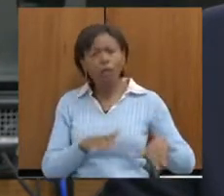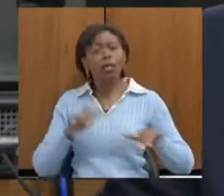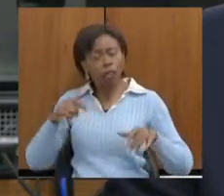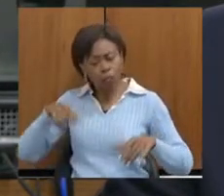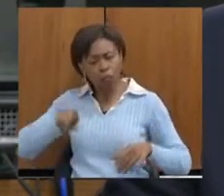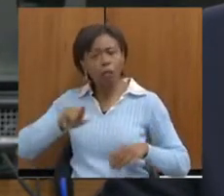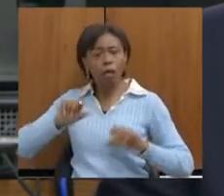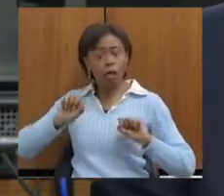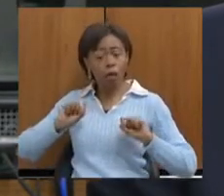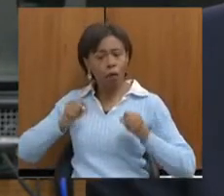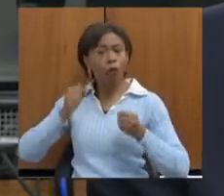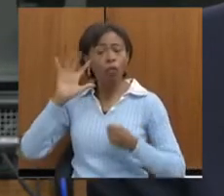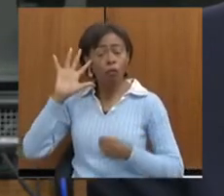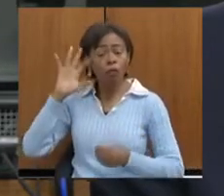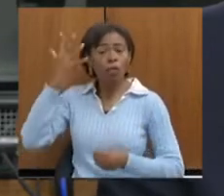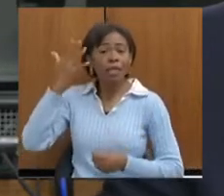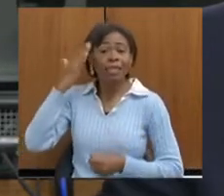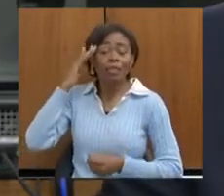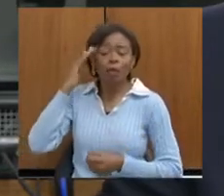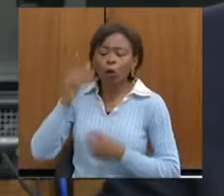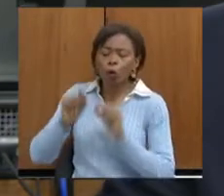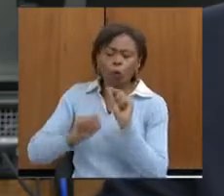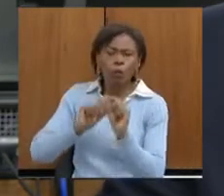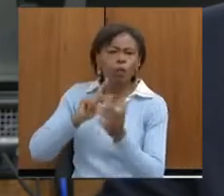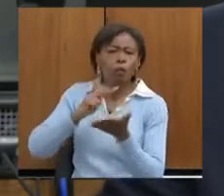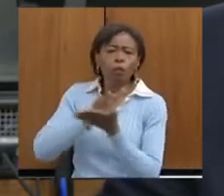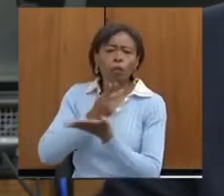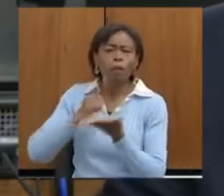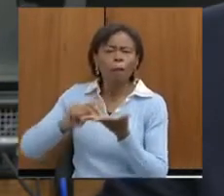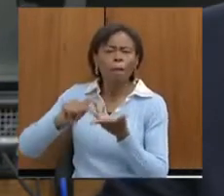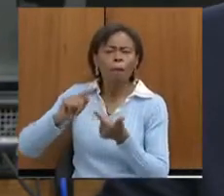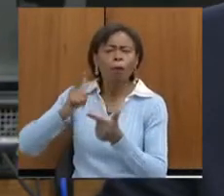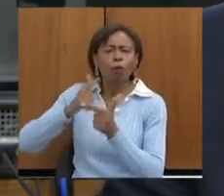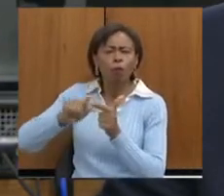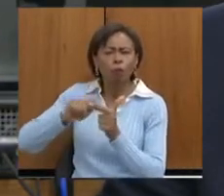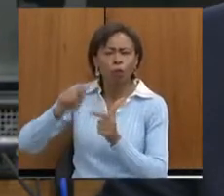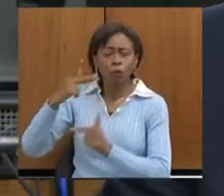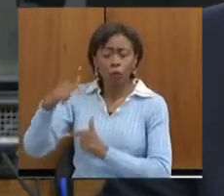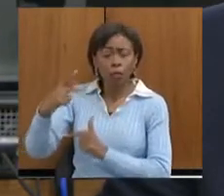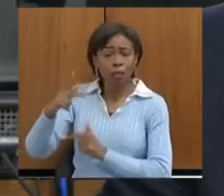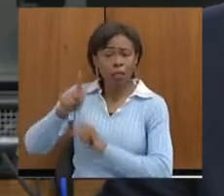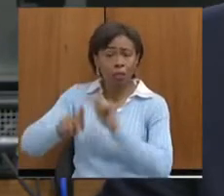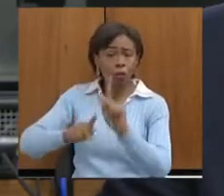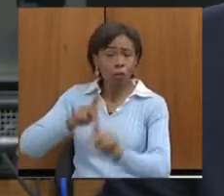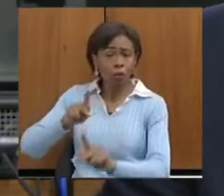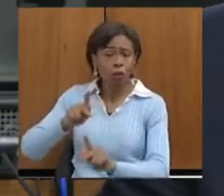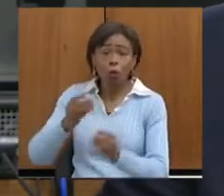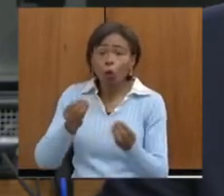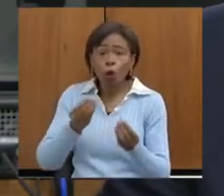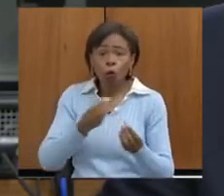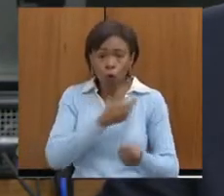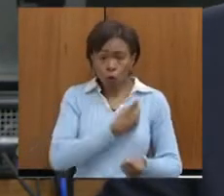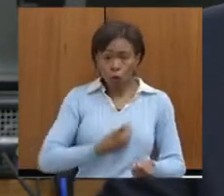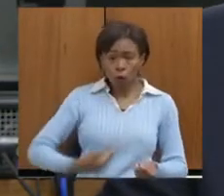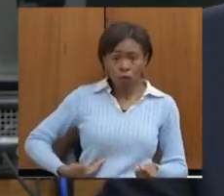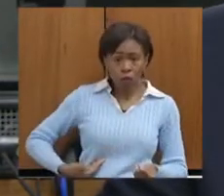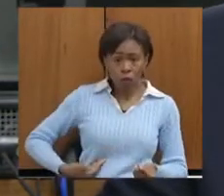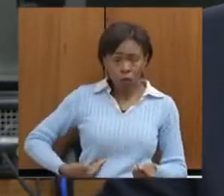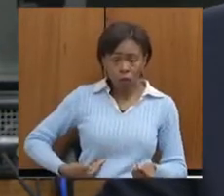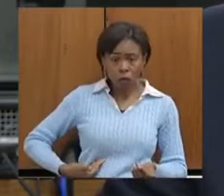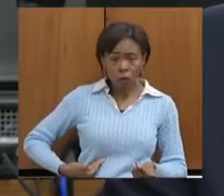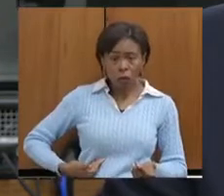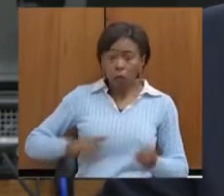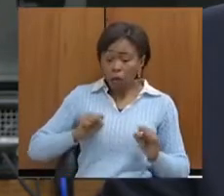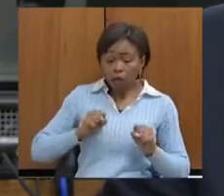o que que era a situação daquelas pessoas e como poder público estava ou não agindo para